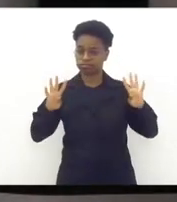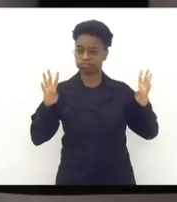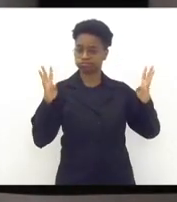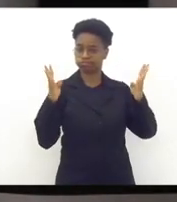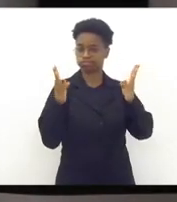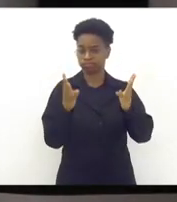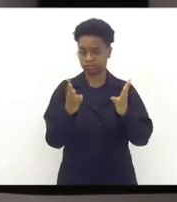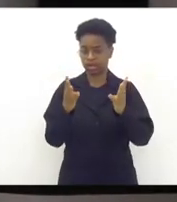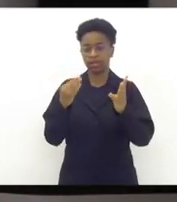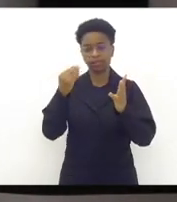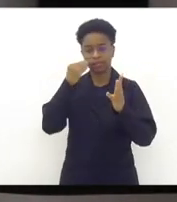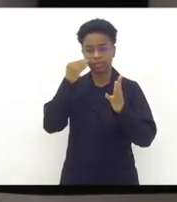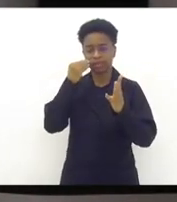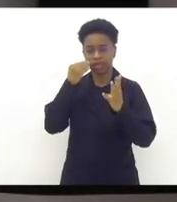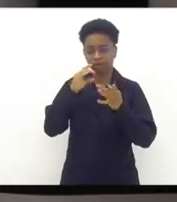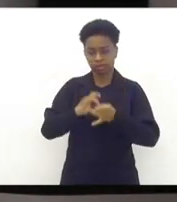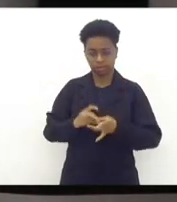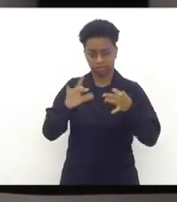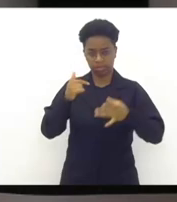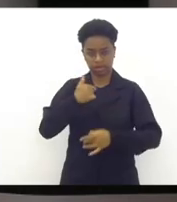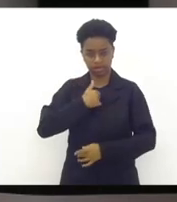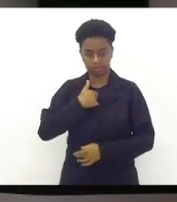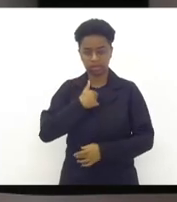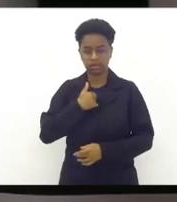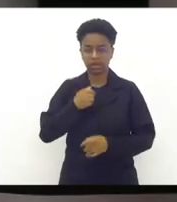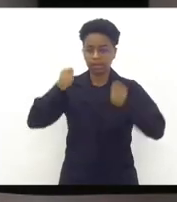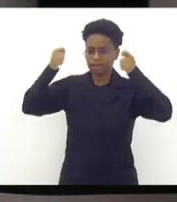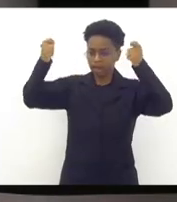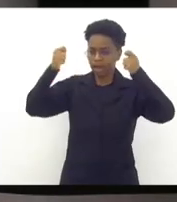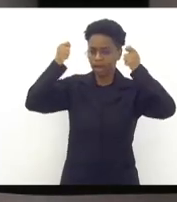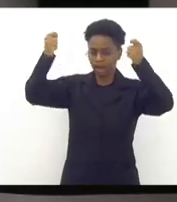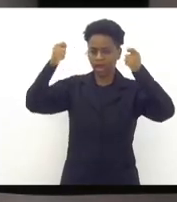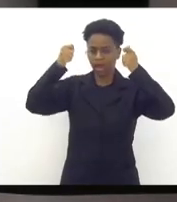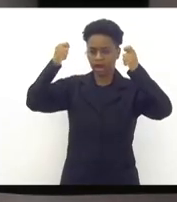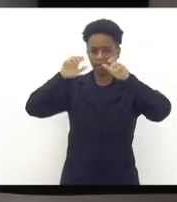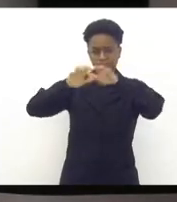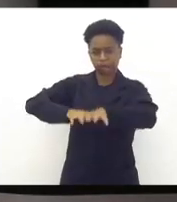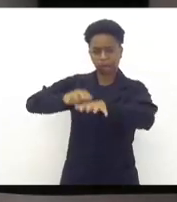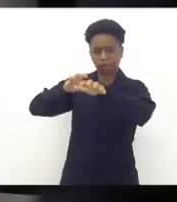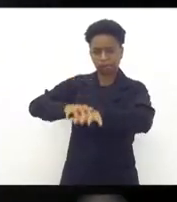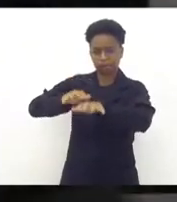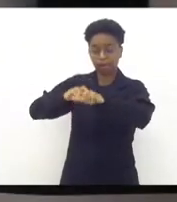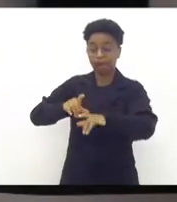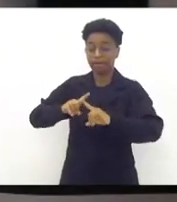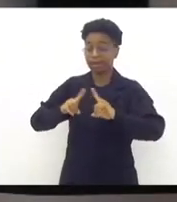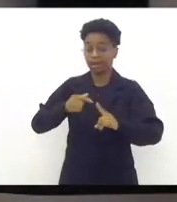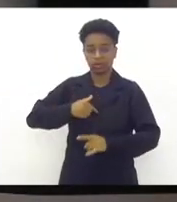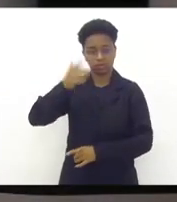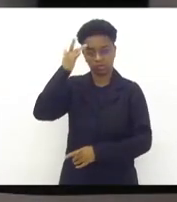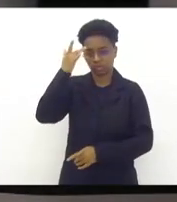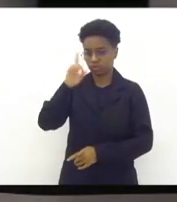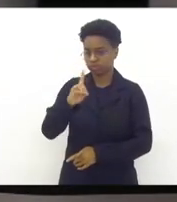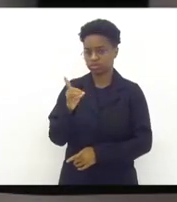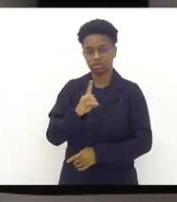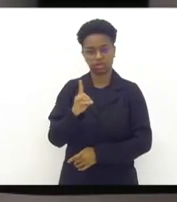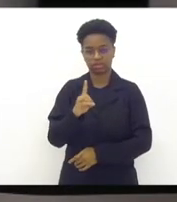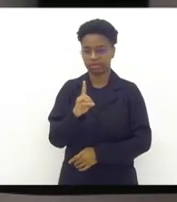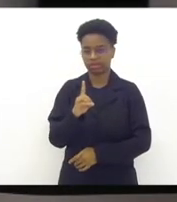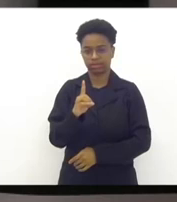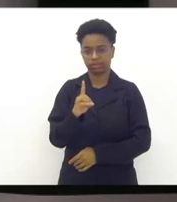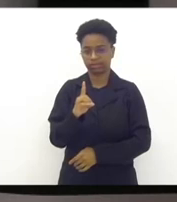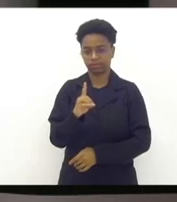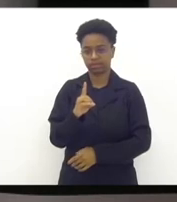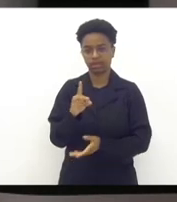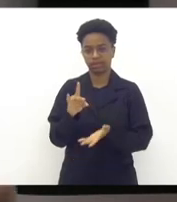perante a minha liberdade, né, para um protesto para a minha liberdade, eu não sabia que estava tornando